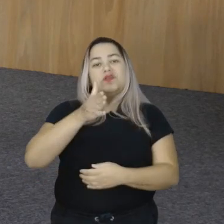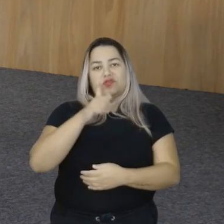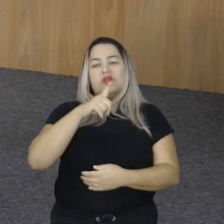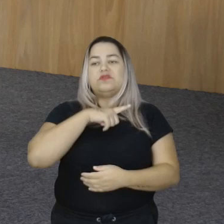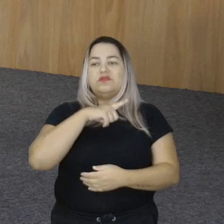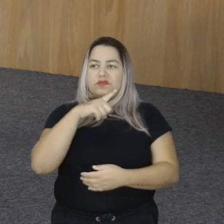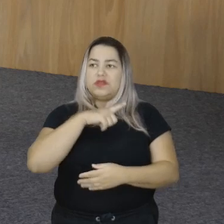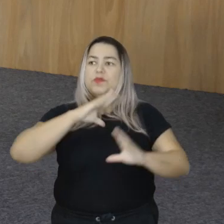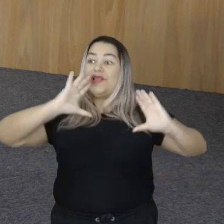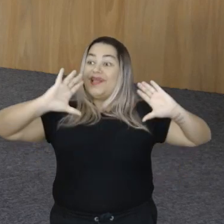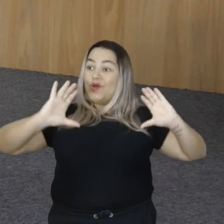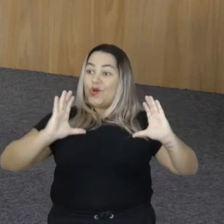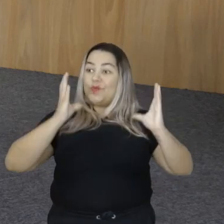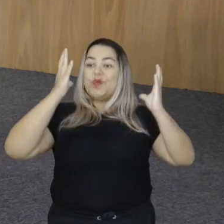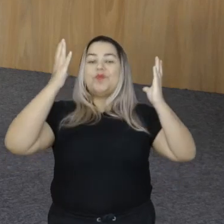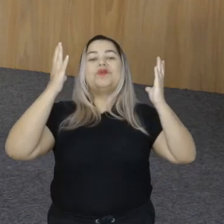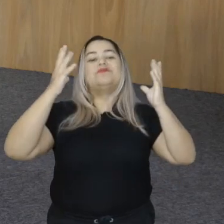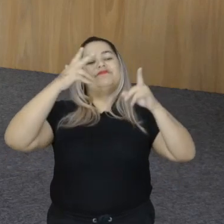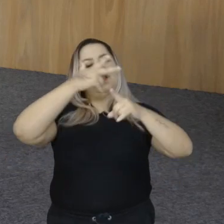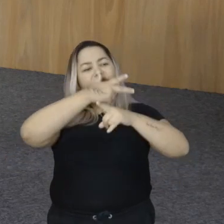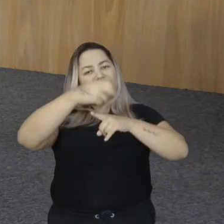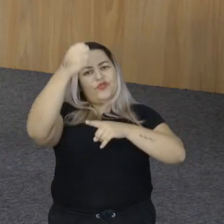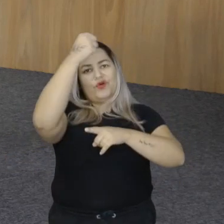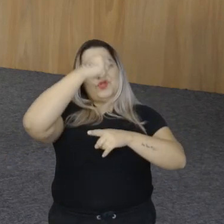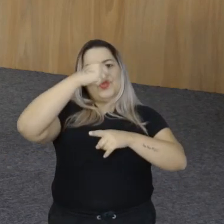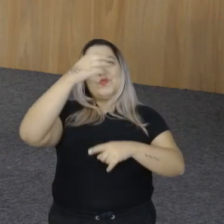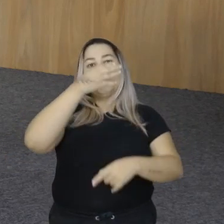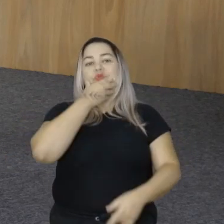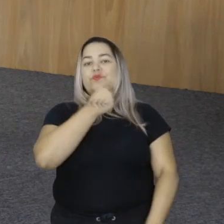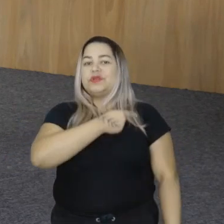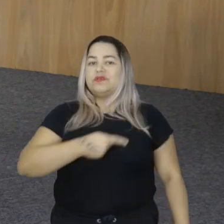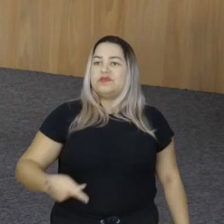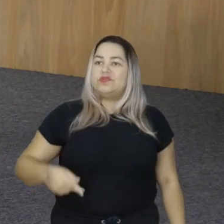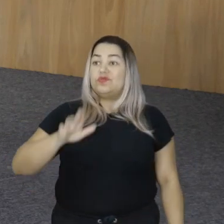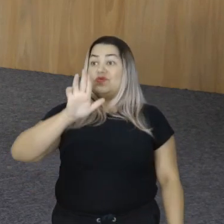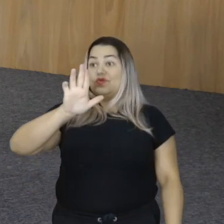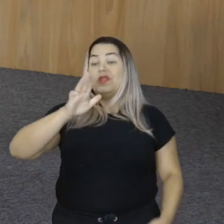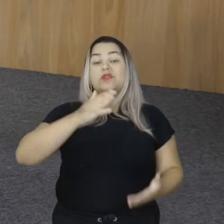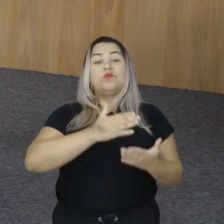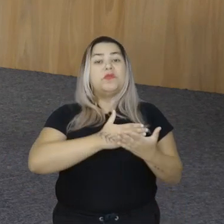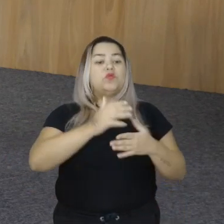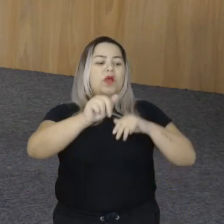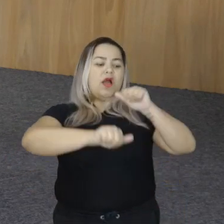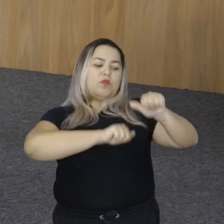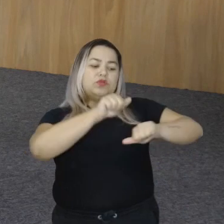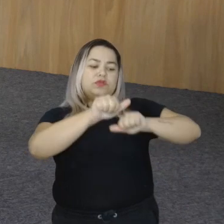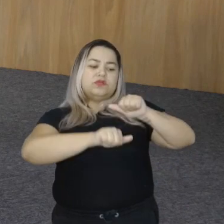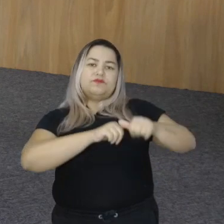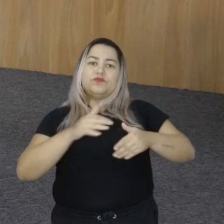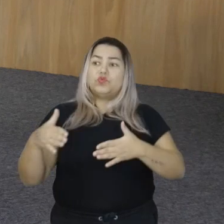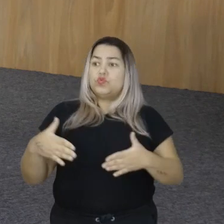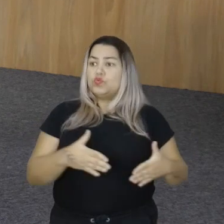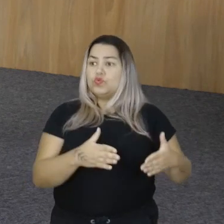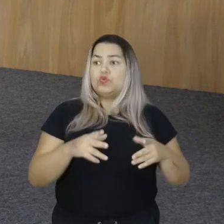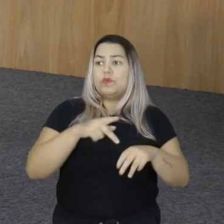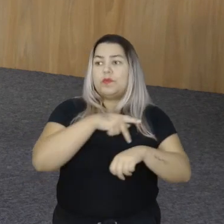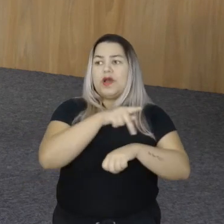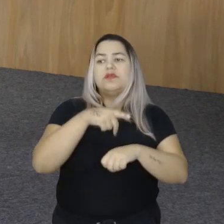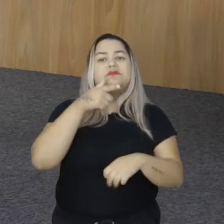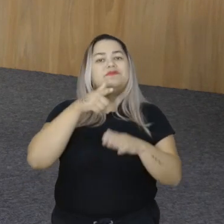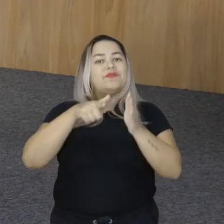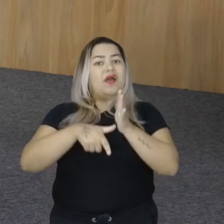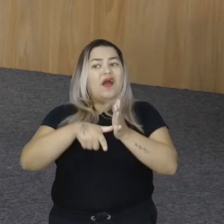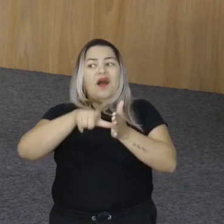ano daquela comemoração, né, daquela vitória do presidente Lula, e ele começou a mudar os rumos do país antes